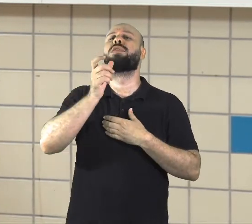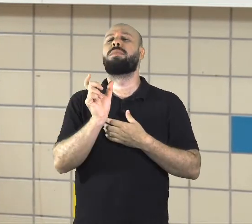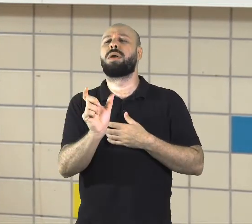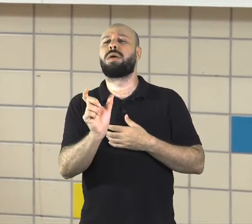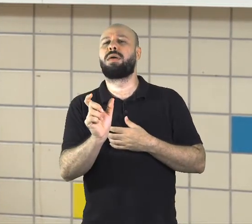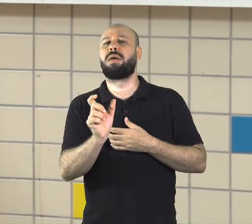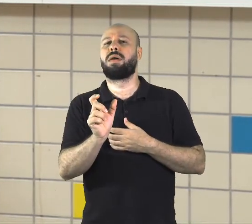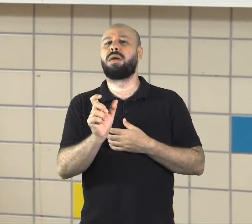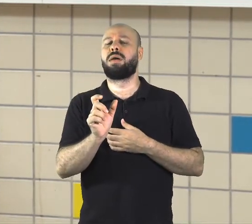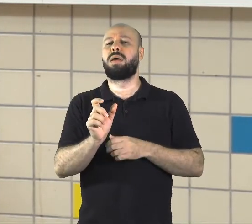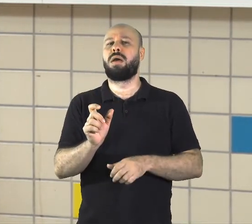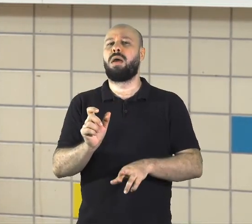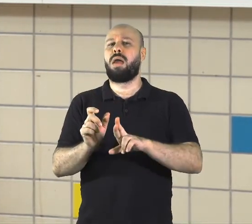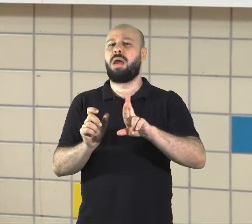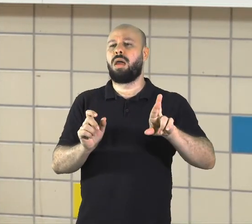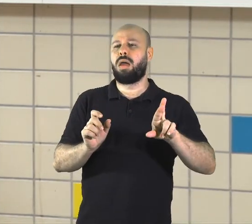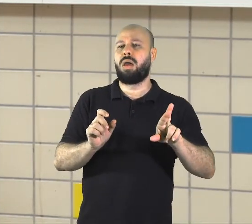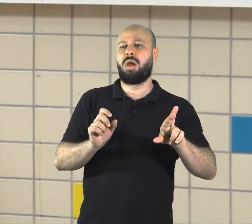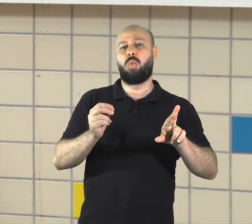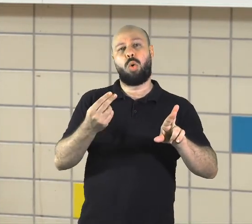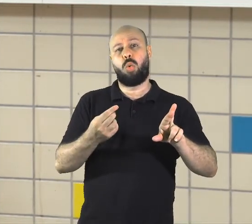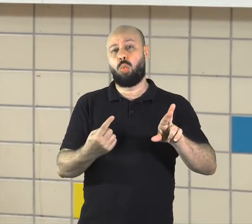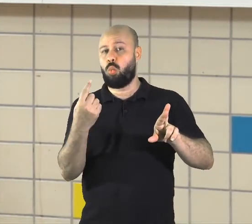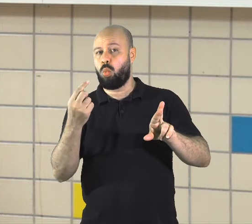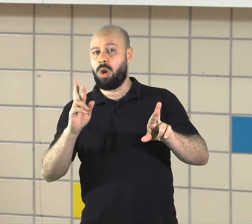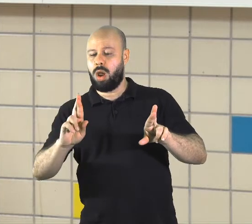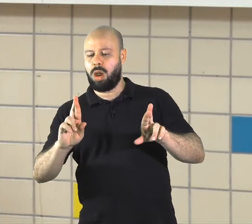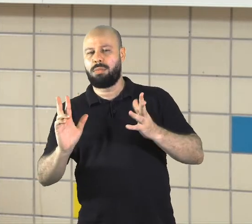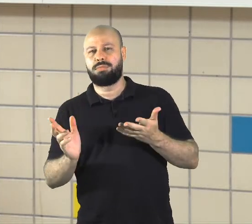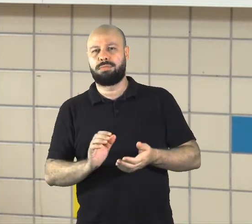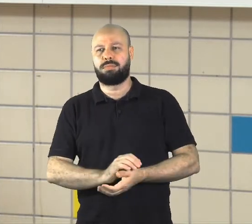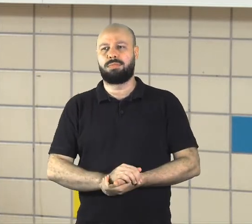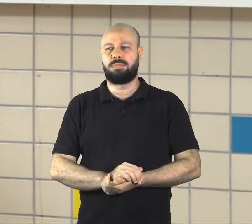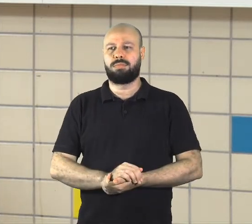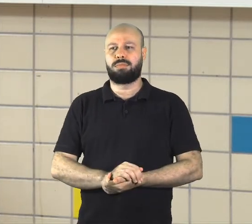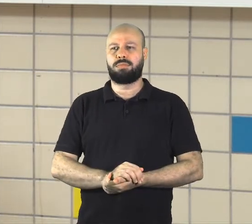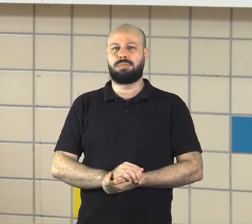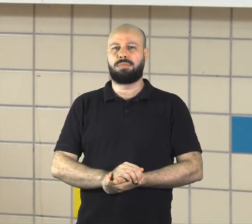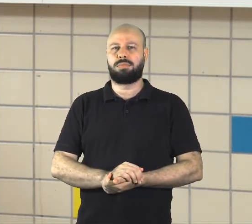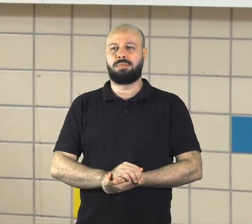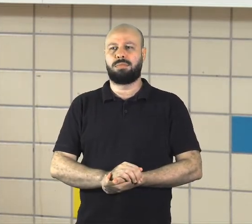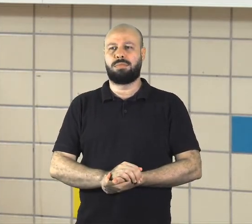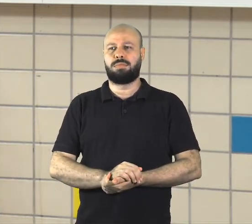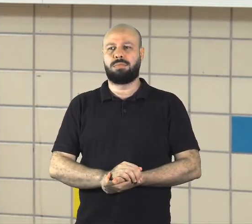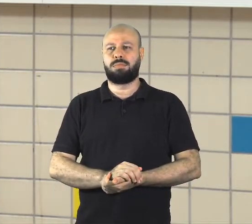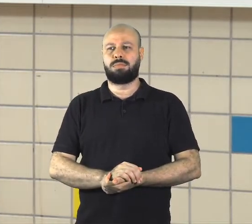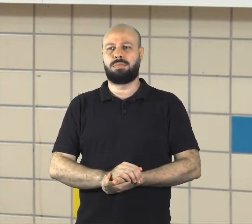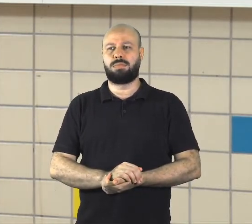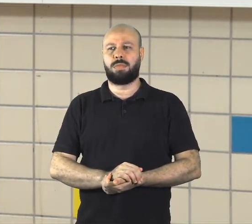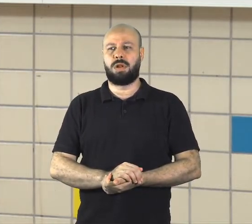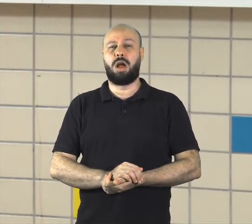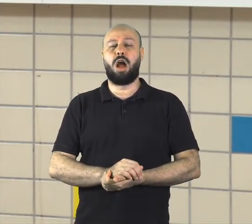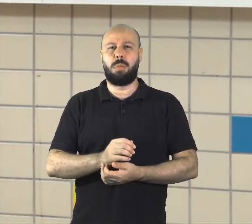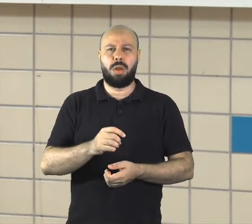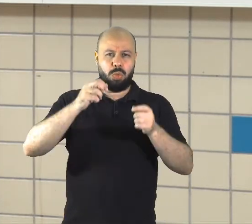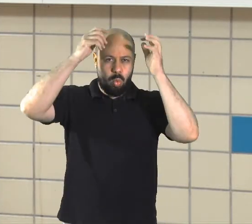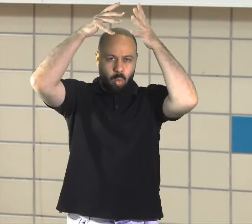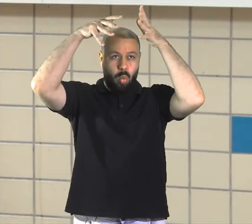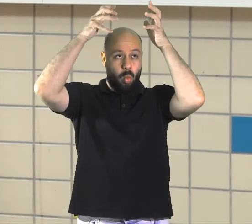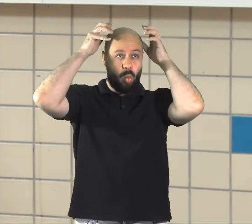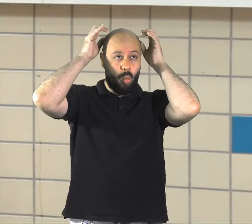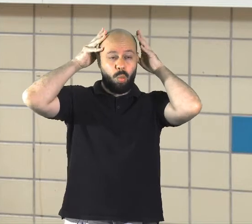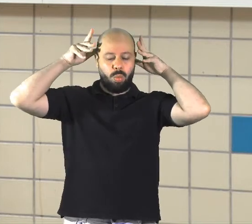Tem 2 R's ou um R só? Prestar atenção? A palavra peruca.